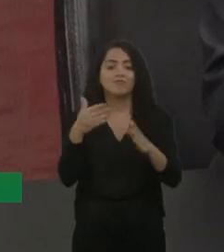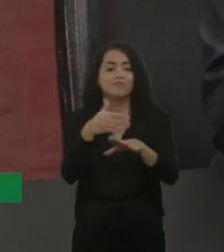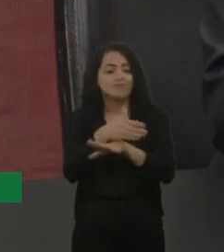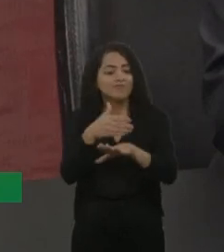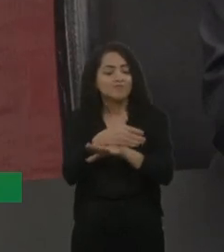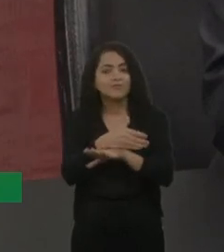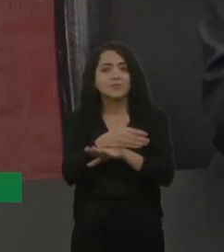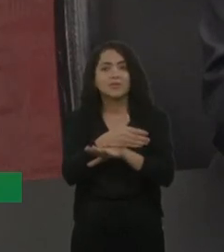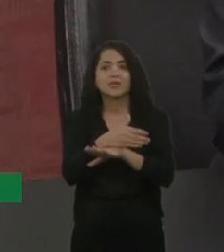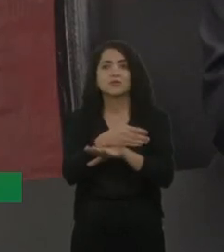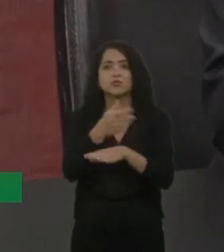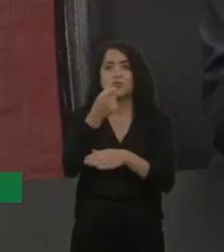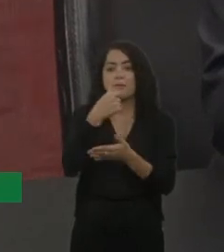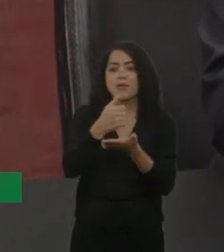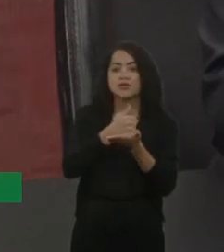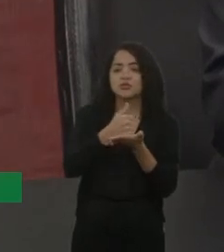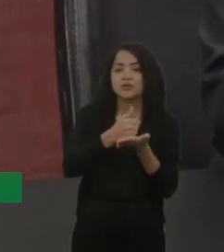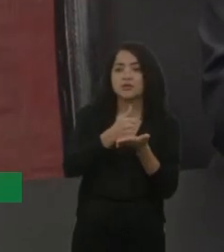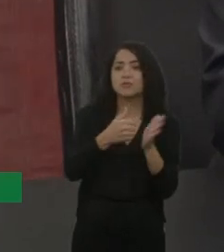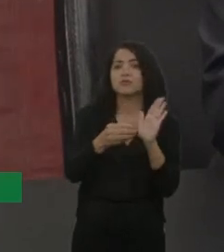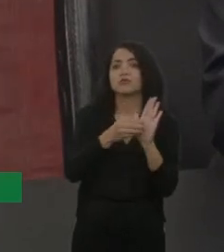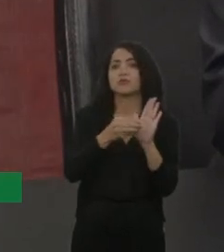medicamento.